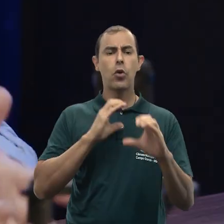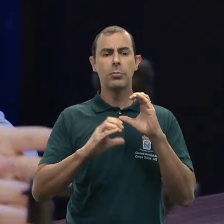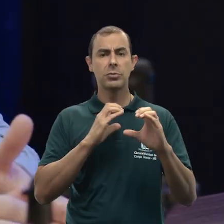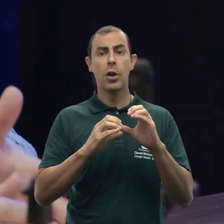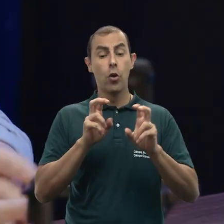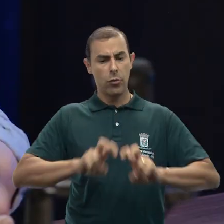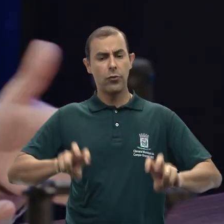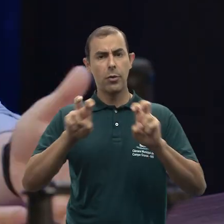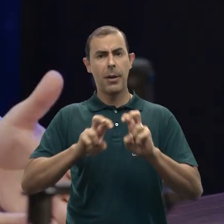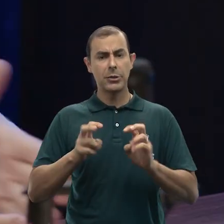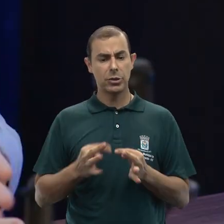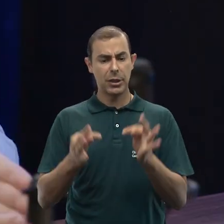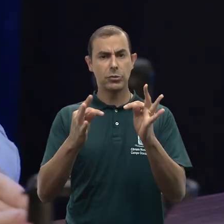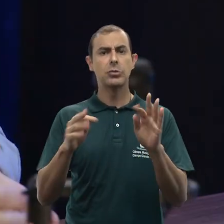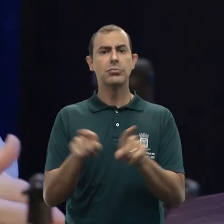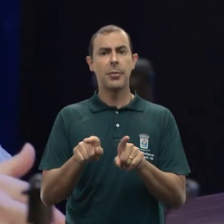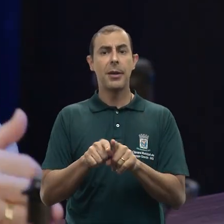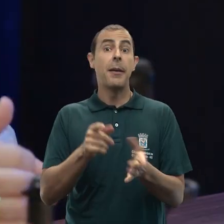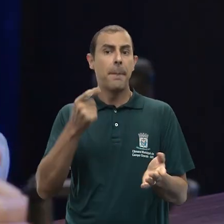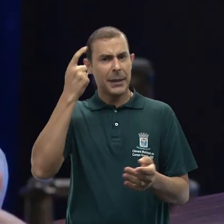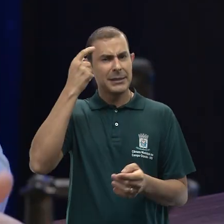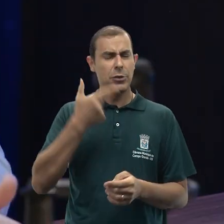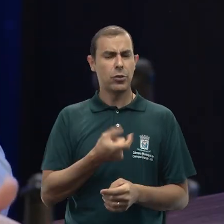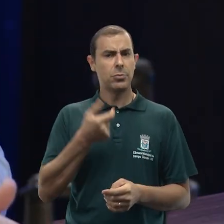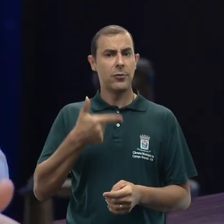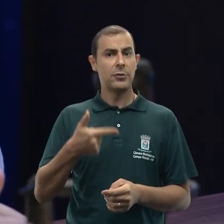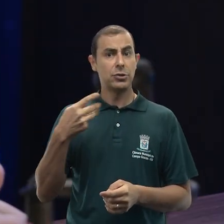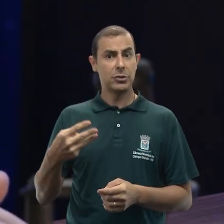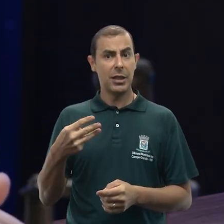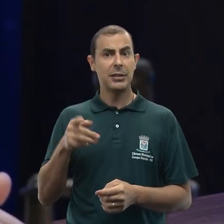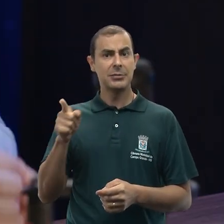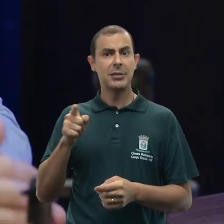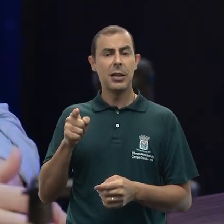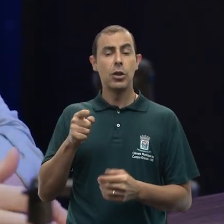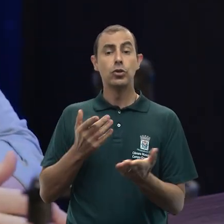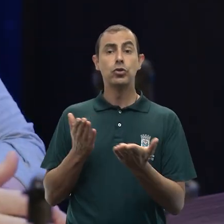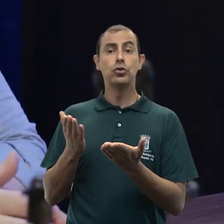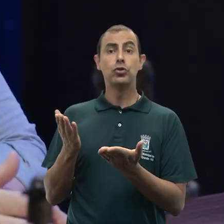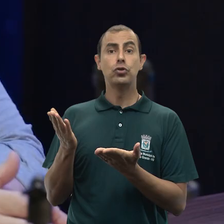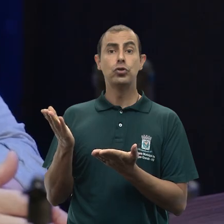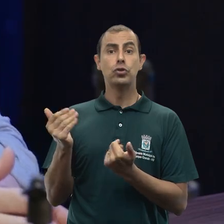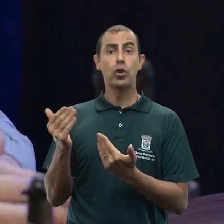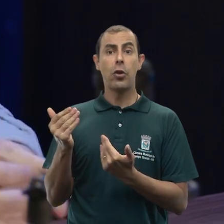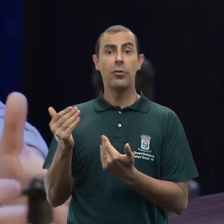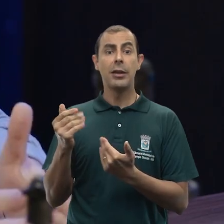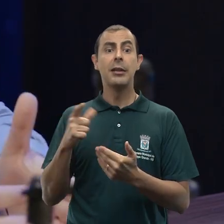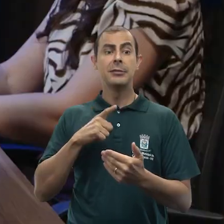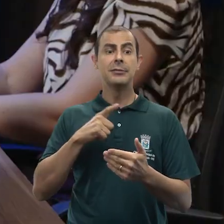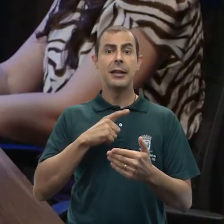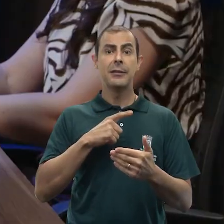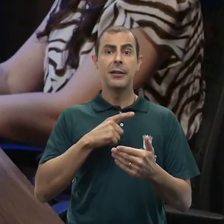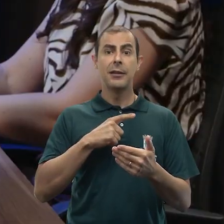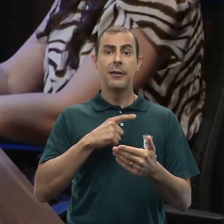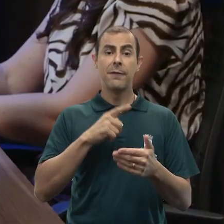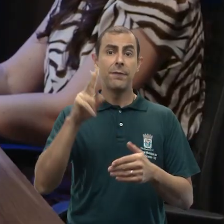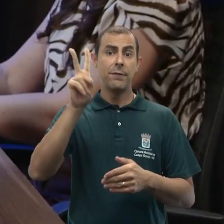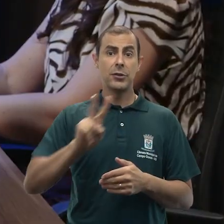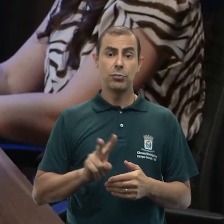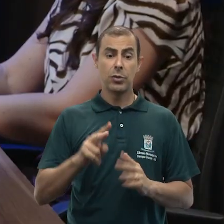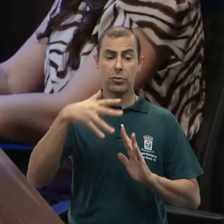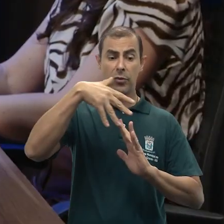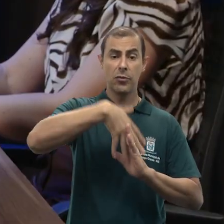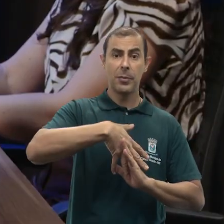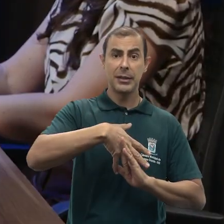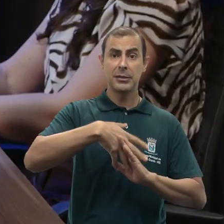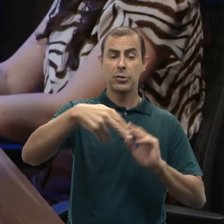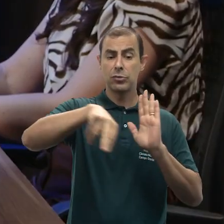Em 2023, metade dos jovens em Campo Grande que fizeram o vestibular da UFMS tiraram 0 na redação. Então, o nosso problema, ele